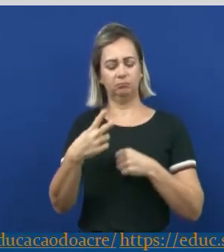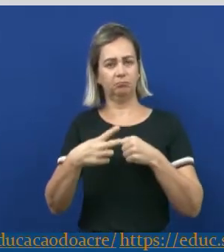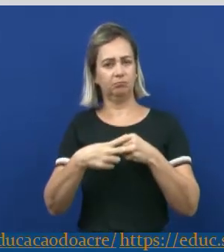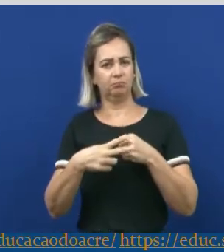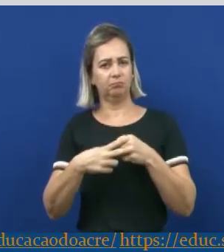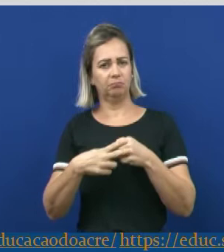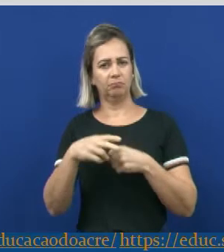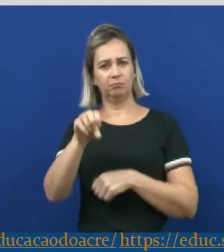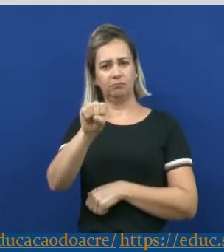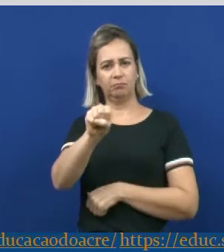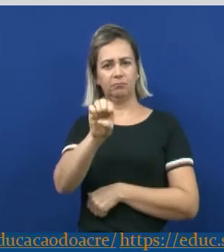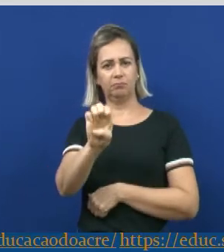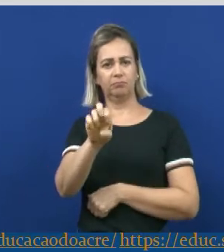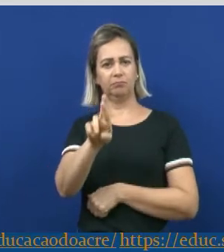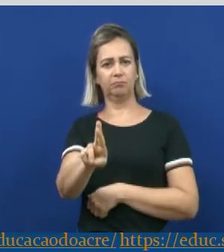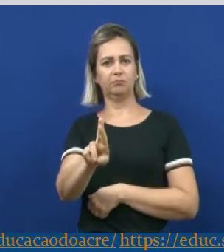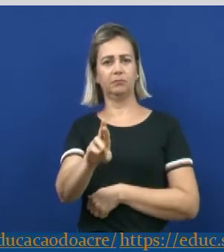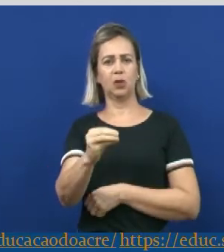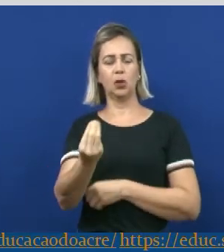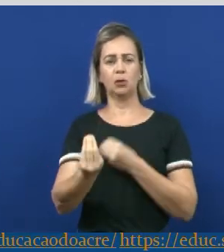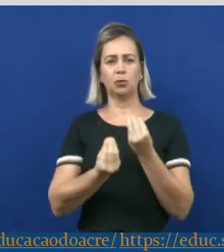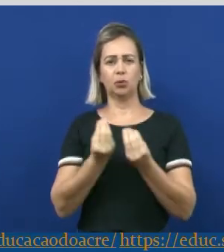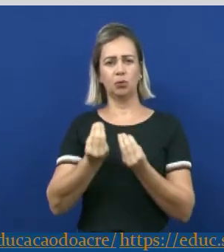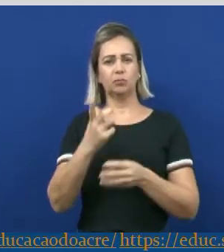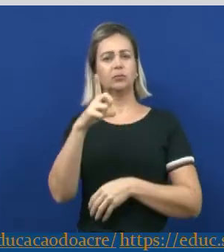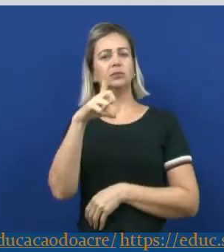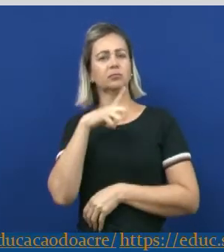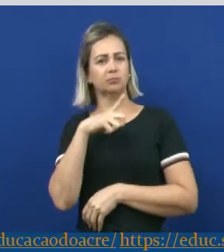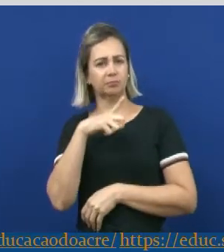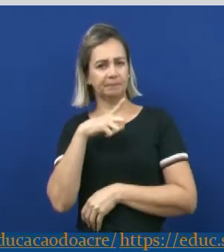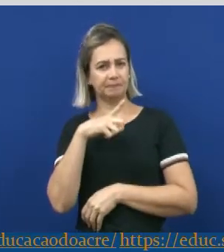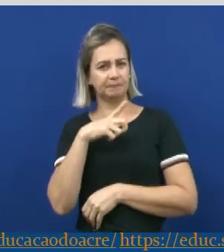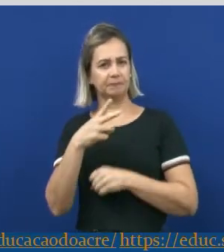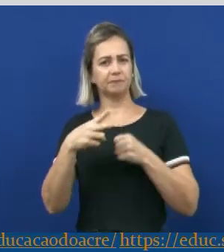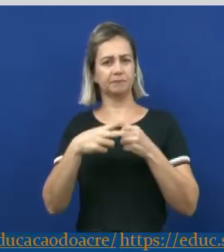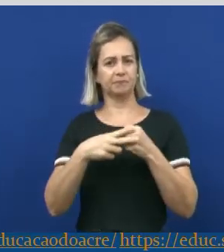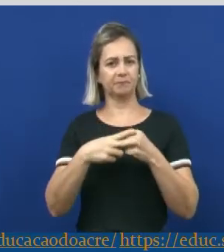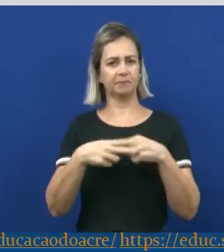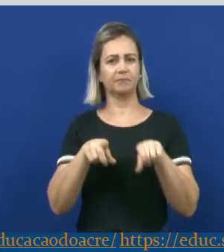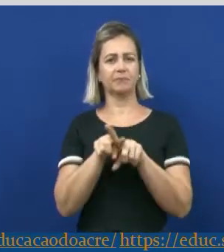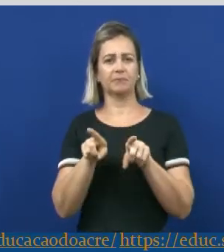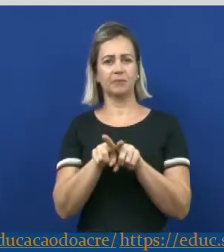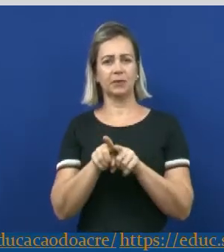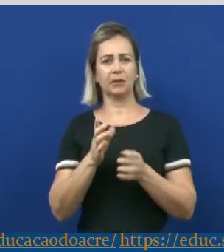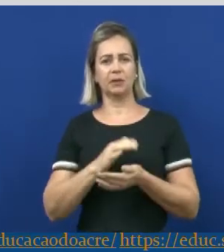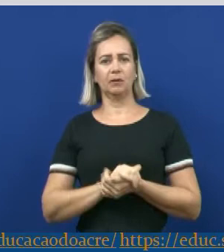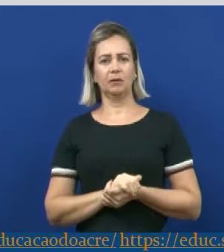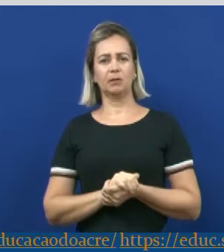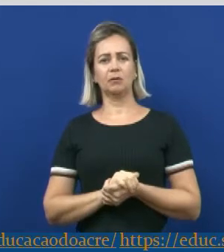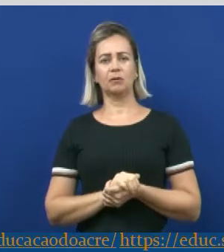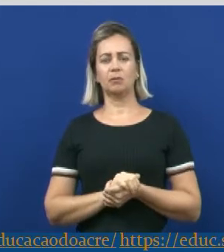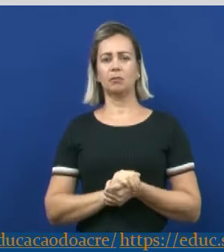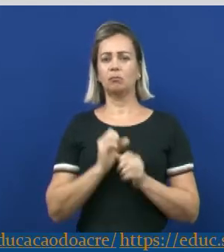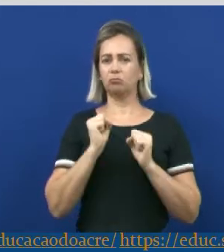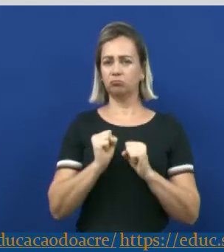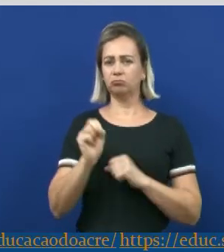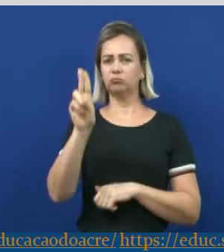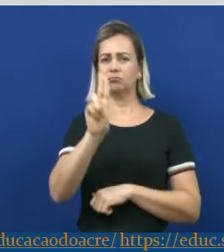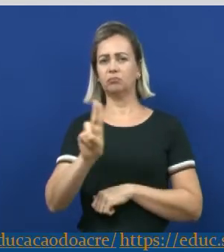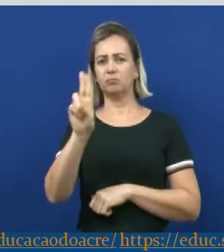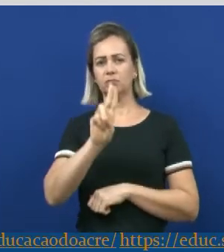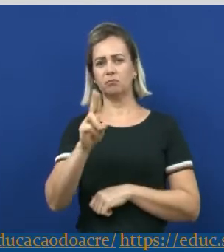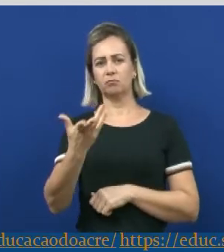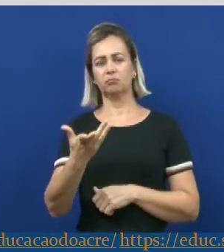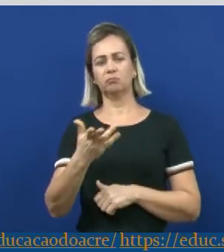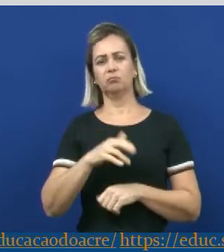verbo tener, certo? Que é o verbo ter do português, né? Com o verbo tener, eu posso utilizar os seguintes